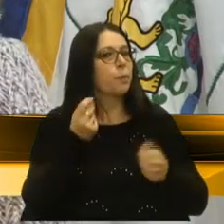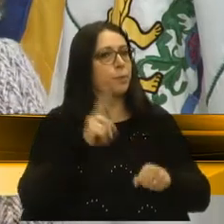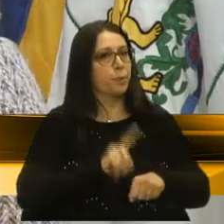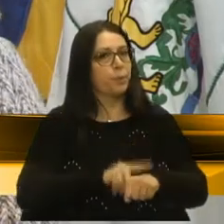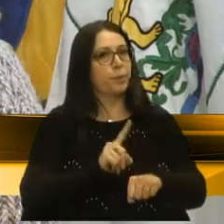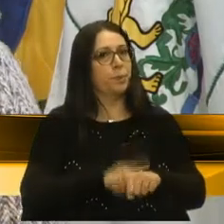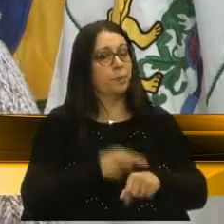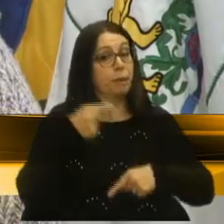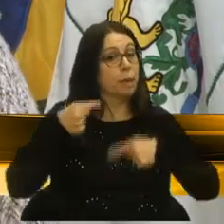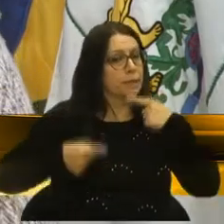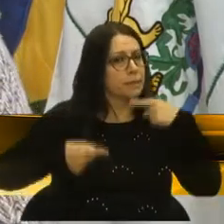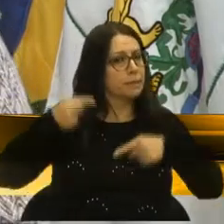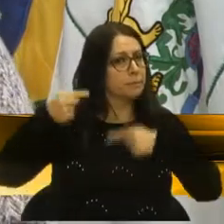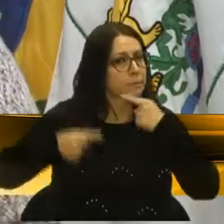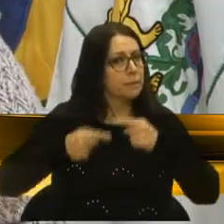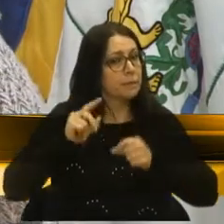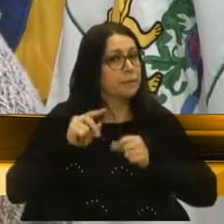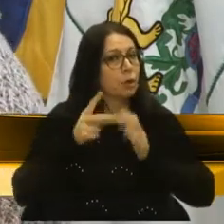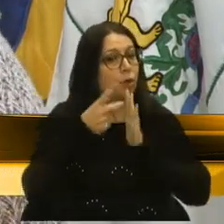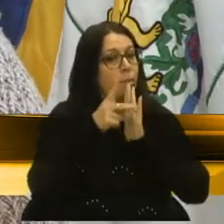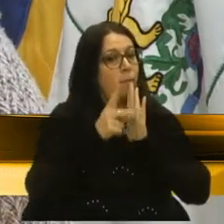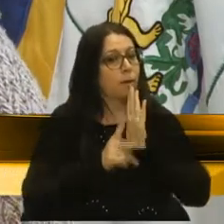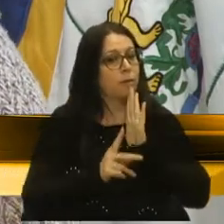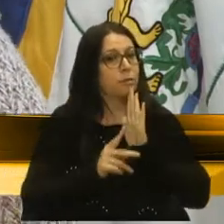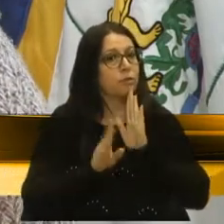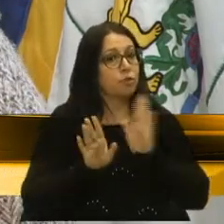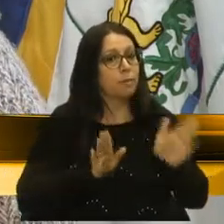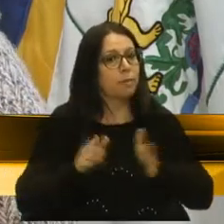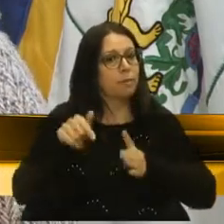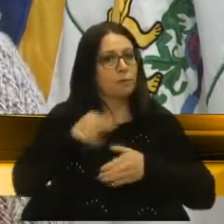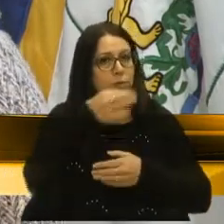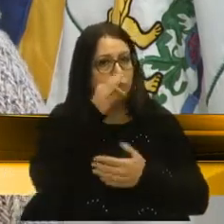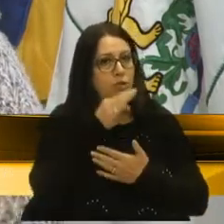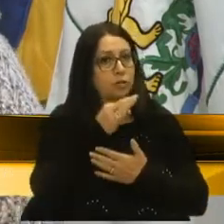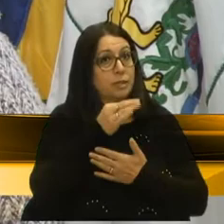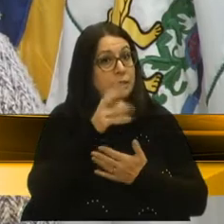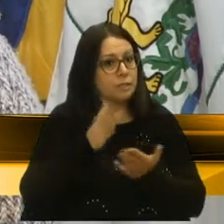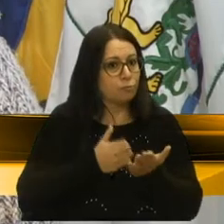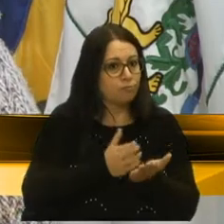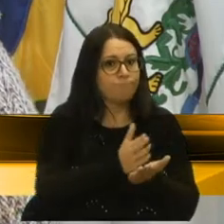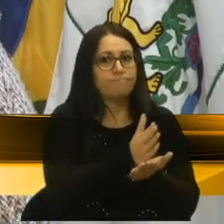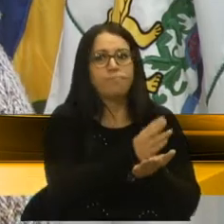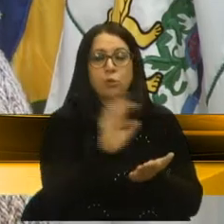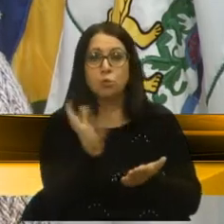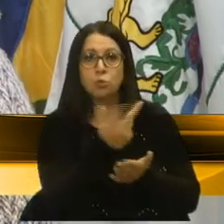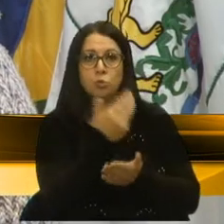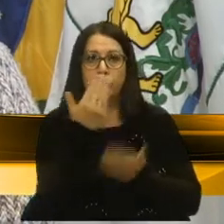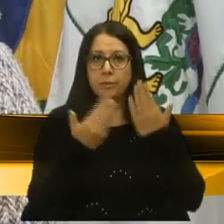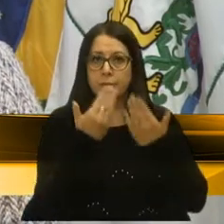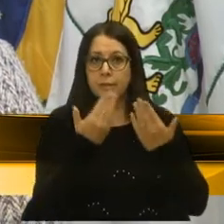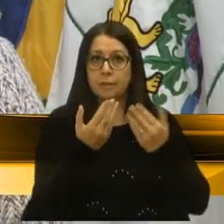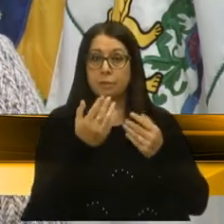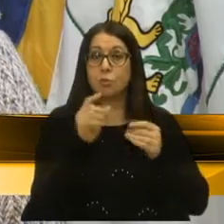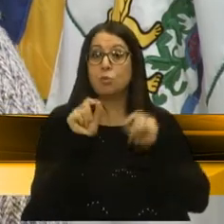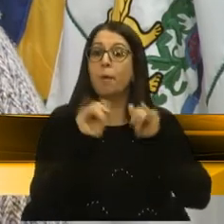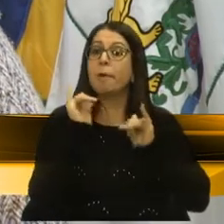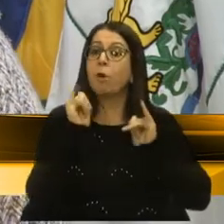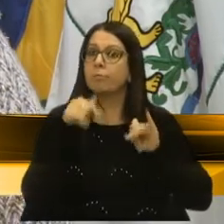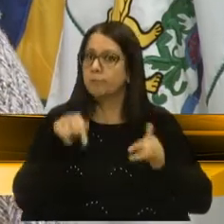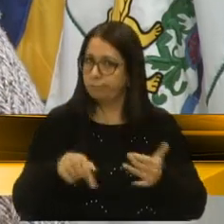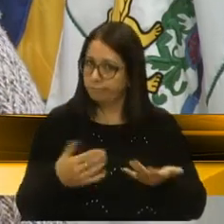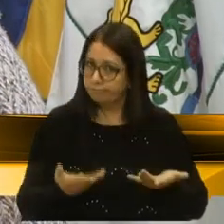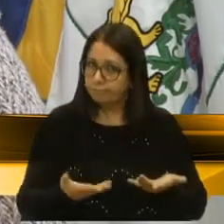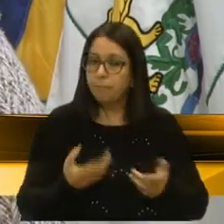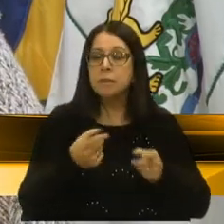para debater o plano de mobilidade de Caxias do Sul, que deveria ser o norteador de qualquer licitação de transporte.